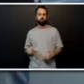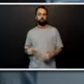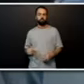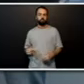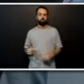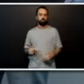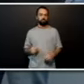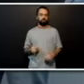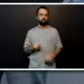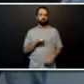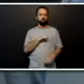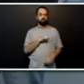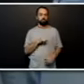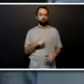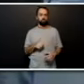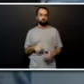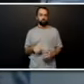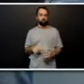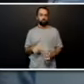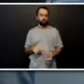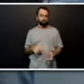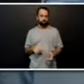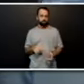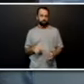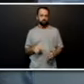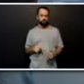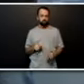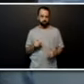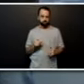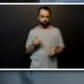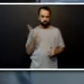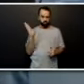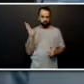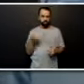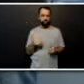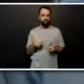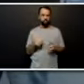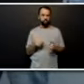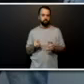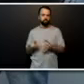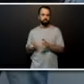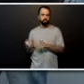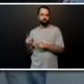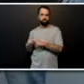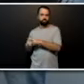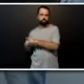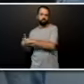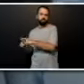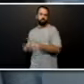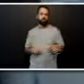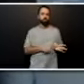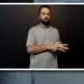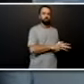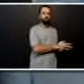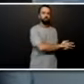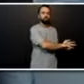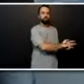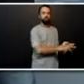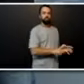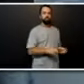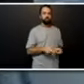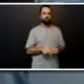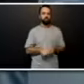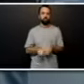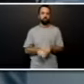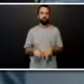os números inteiros são os números positivos, negativos e